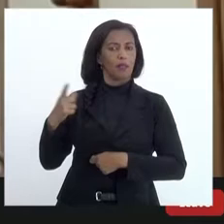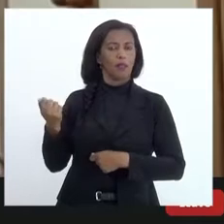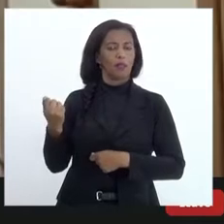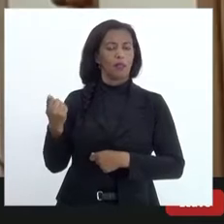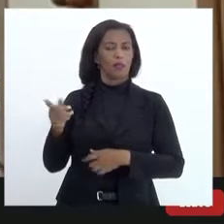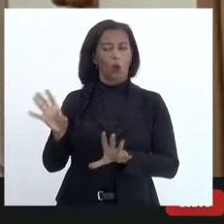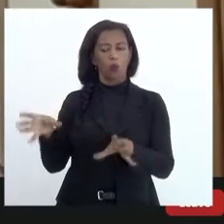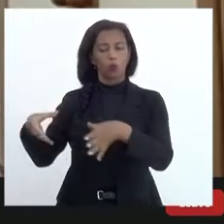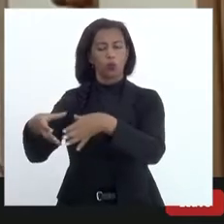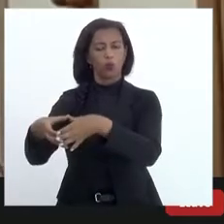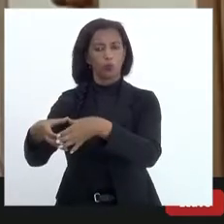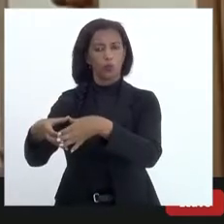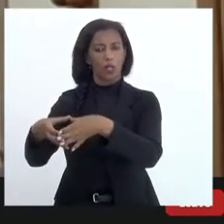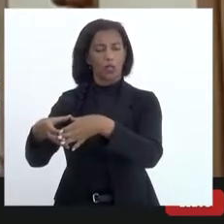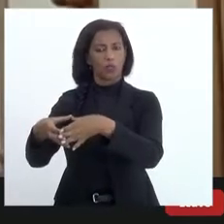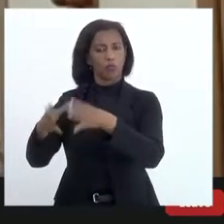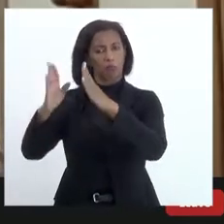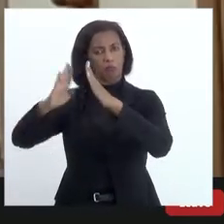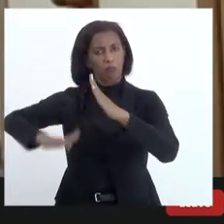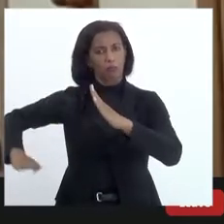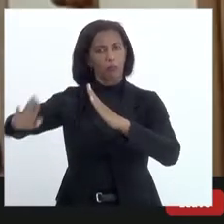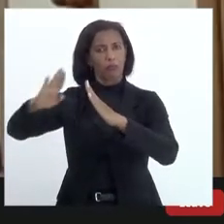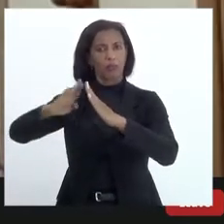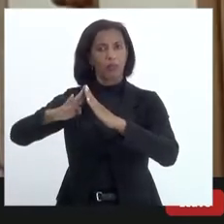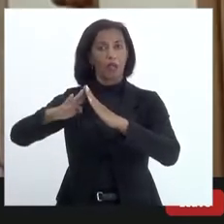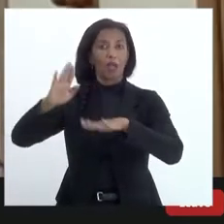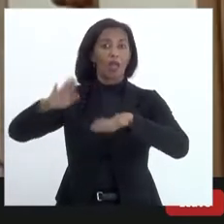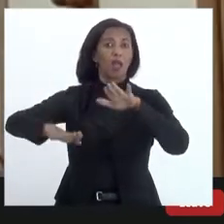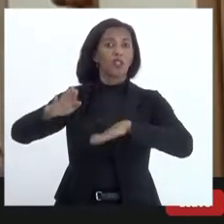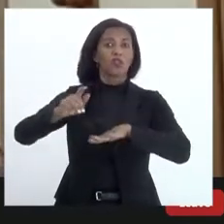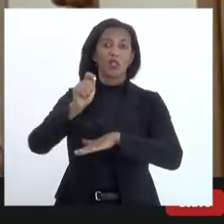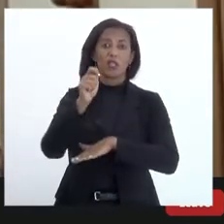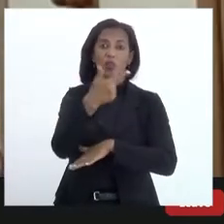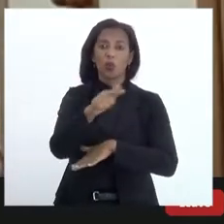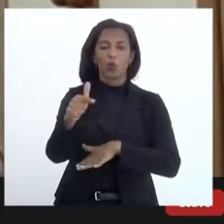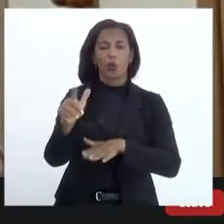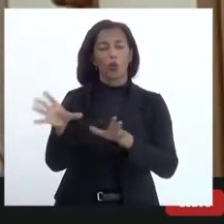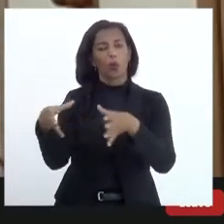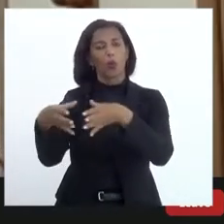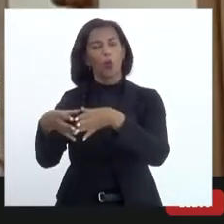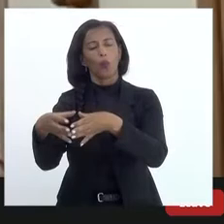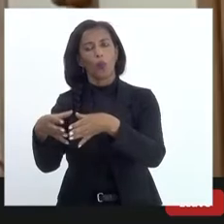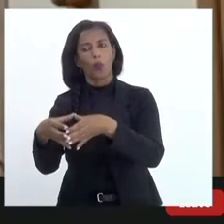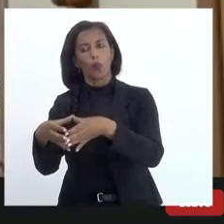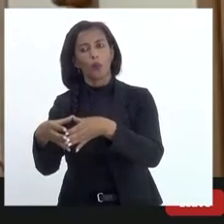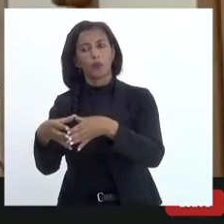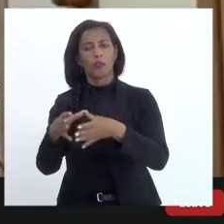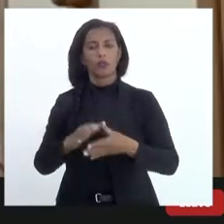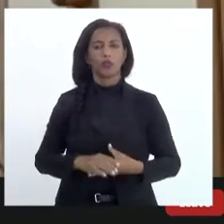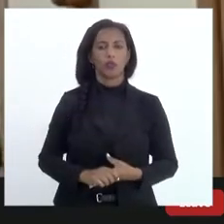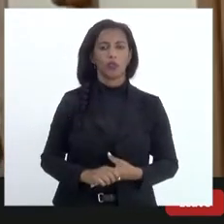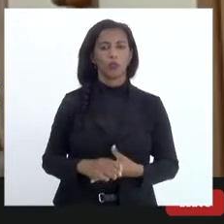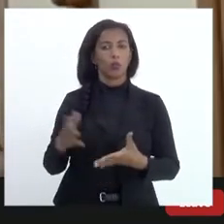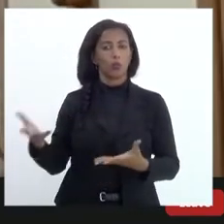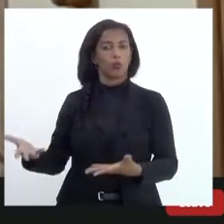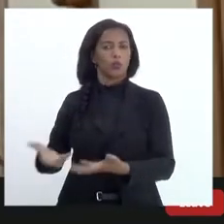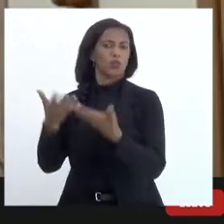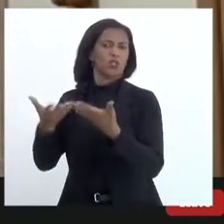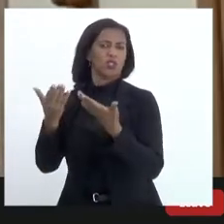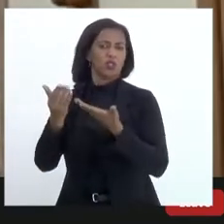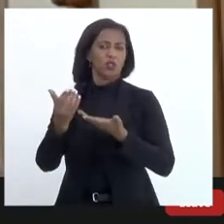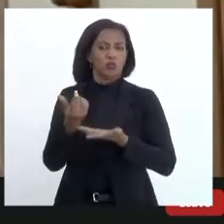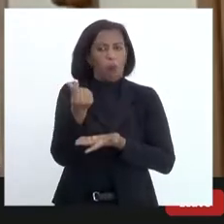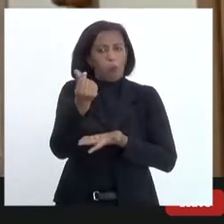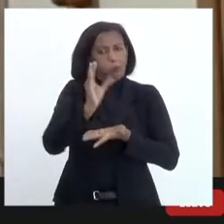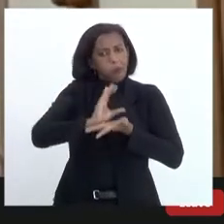das comunidades religiosas de terreiro, que não sempre, nem sempre são comunidades com um amplo incentivo financeiro,